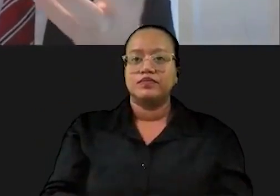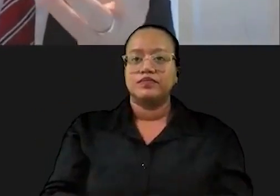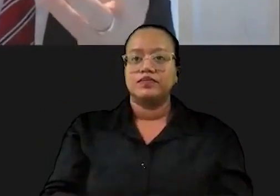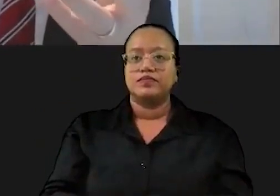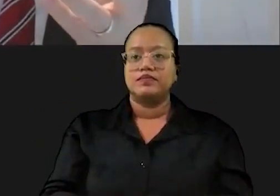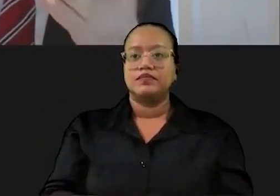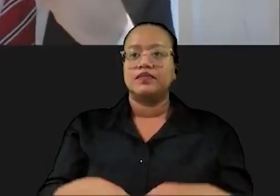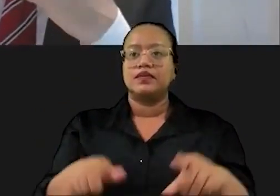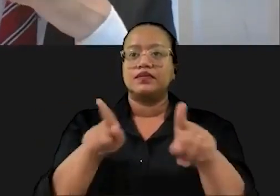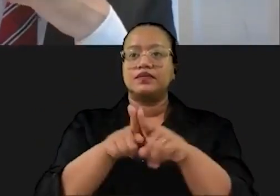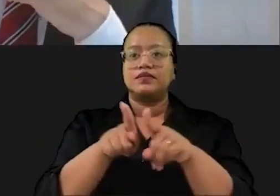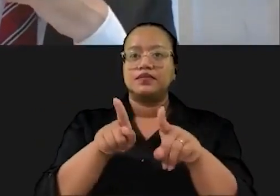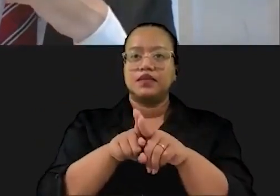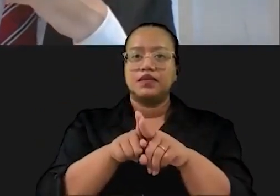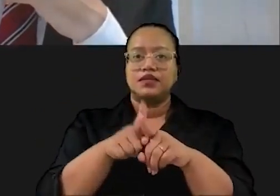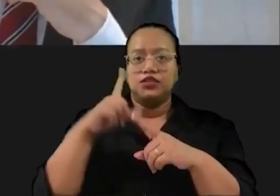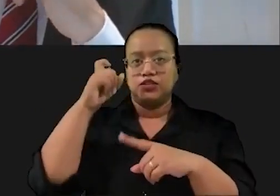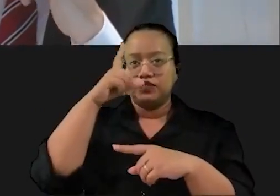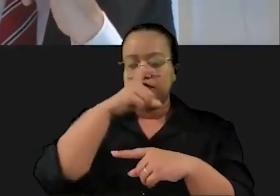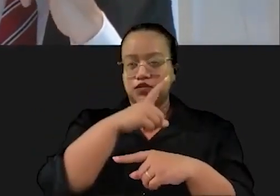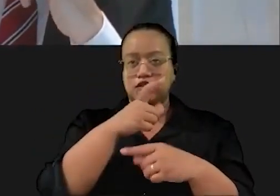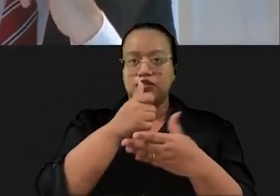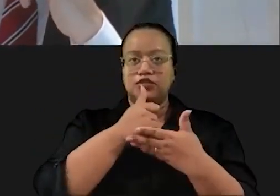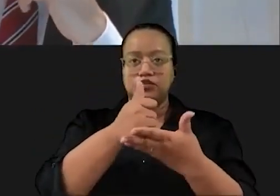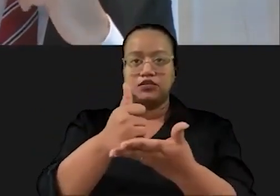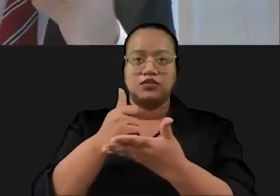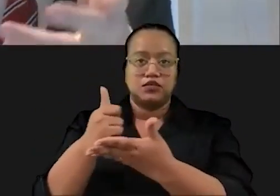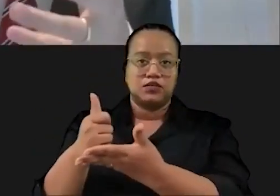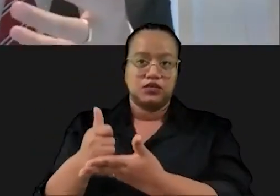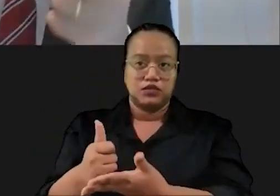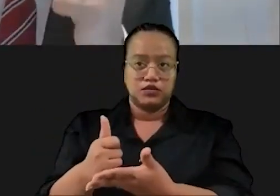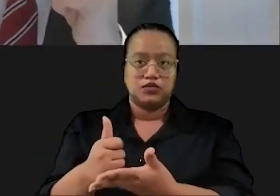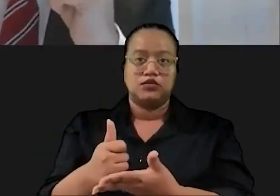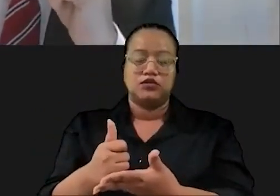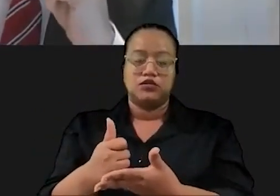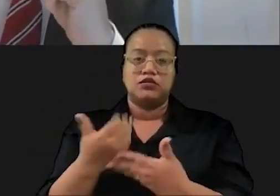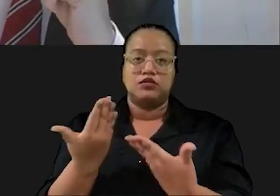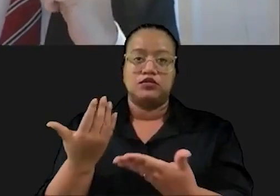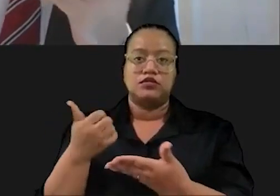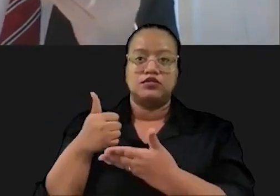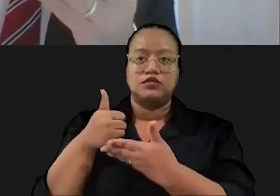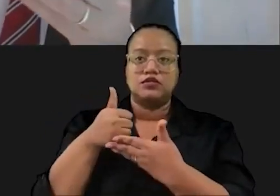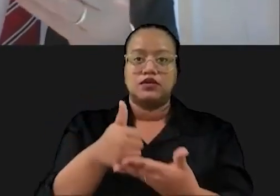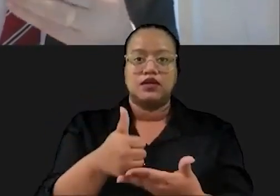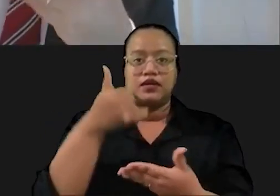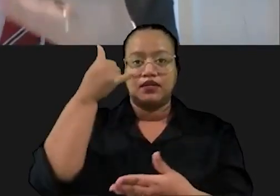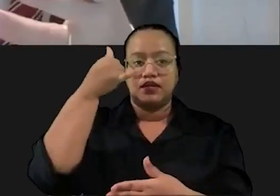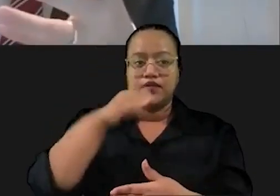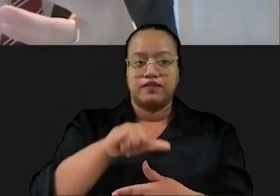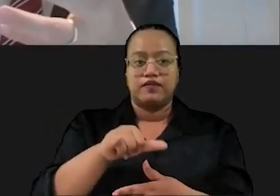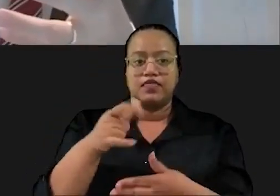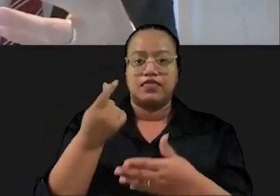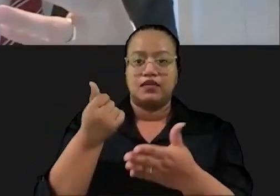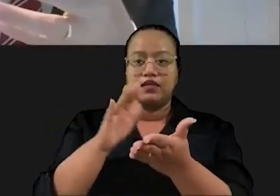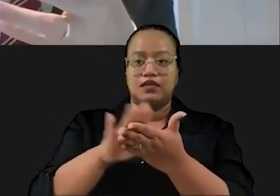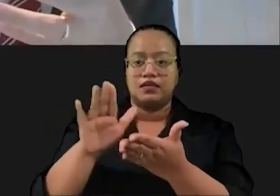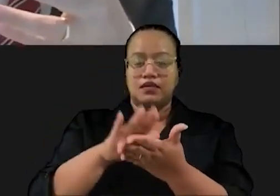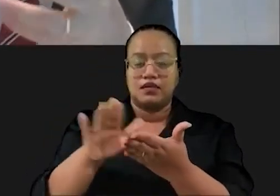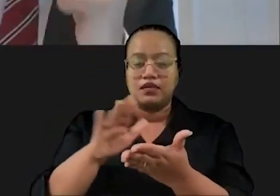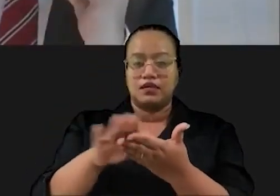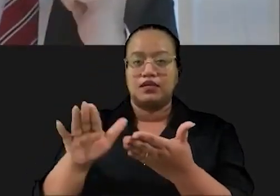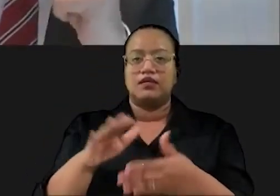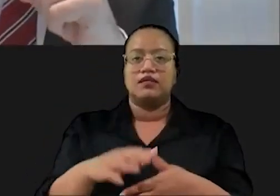E isso traria, né, evitaria todo esse gasto e esse transtorno de deslocamento. Uma segunda vantagem ao INSS